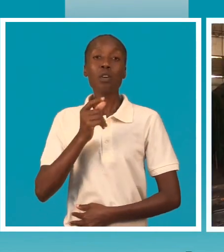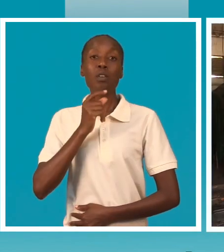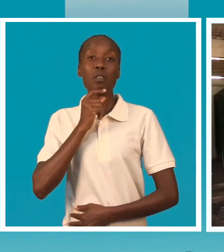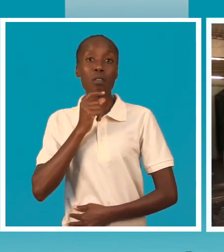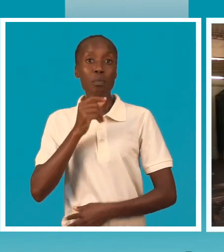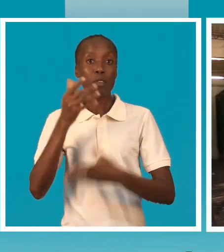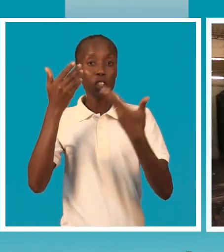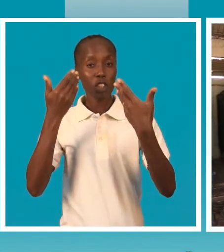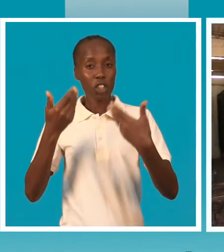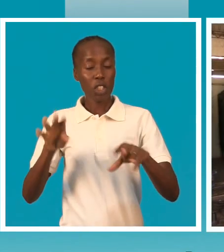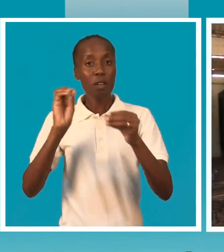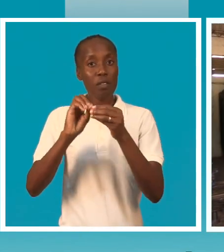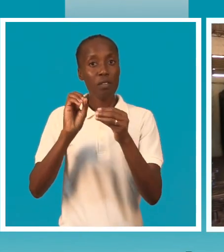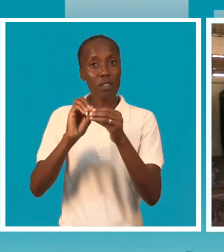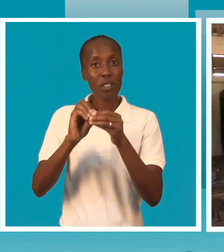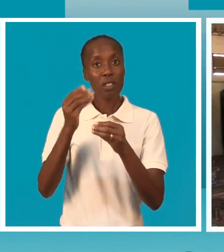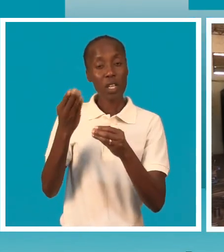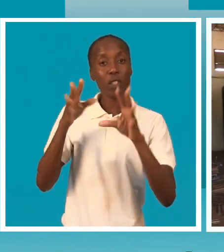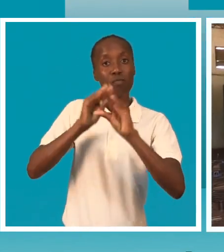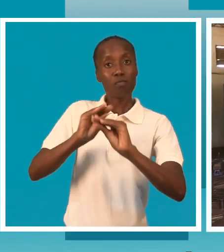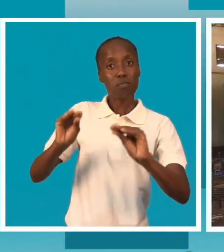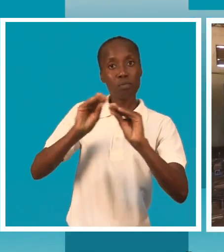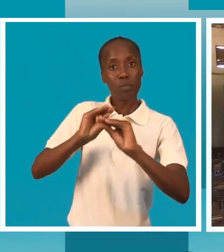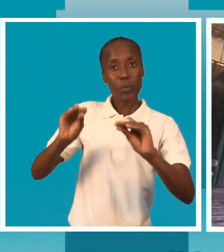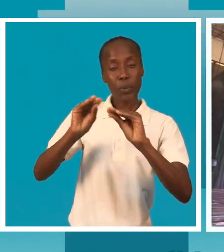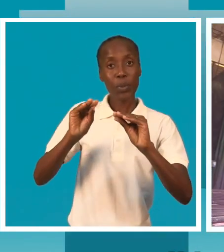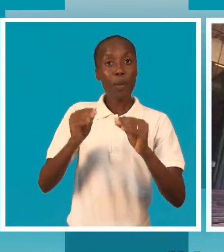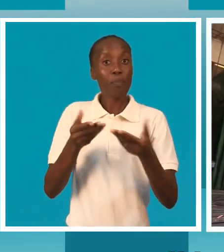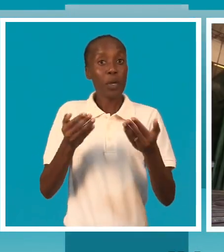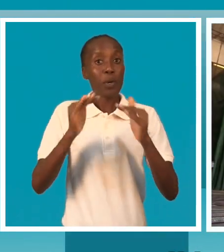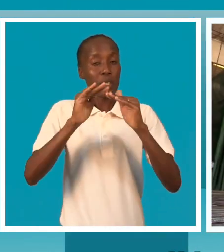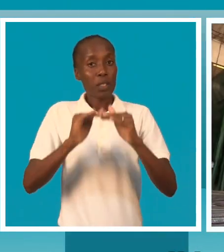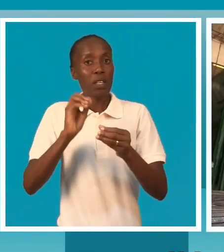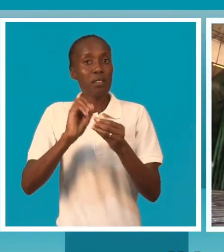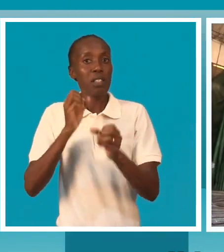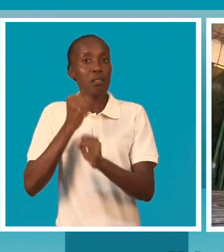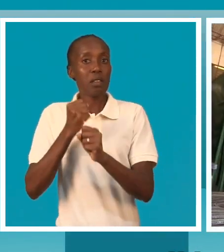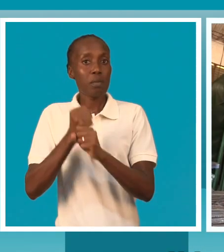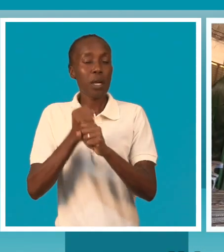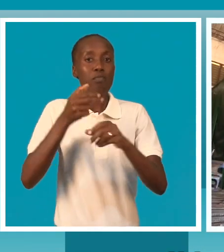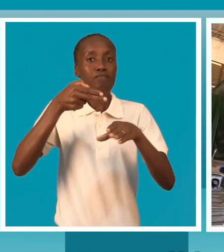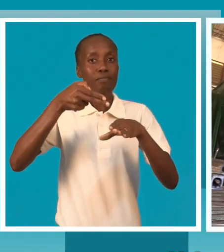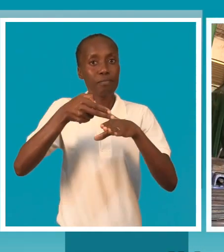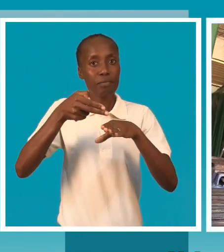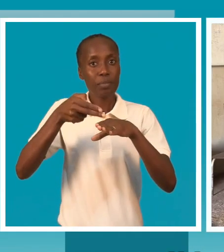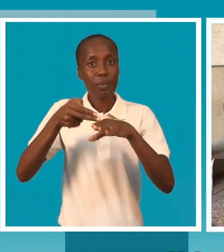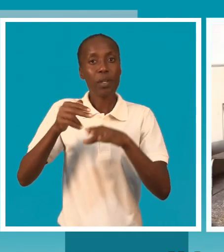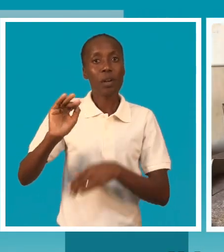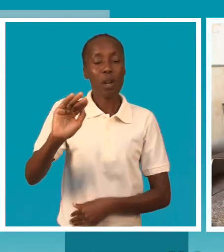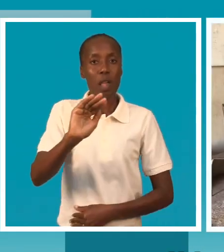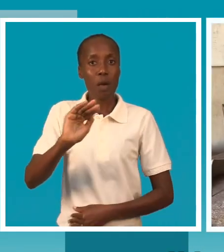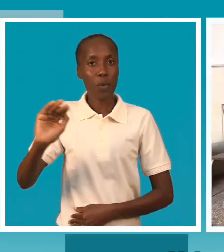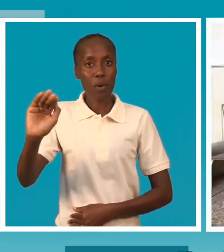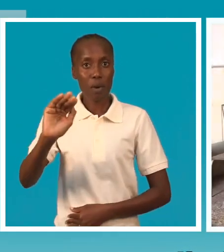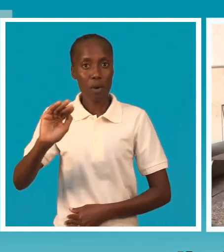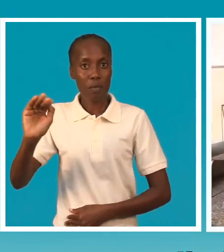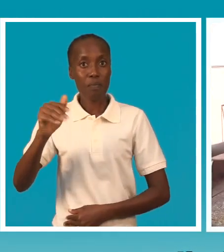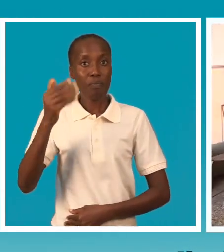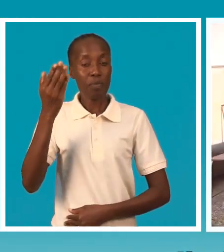Chicava é um exemplo destes formados. Hoje, ele faz trabalhos de ceralharia na comunidade,